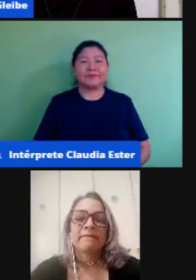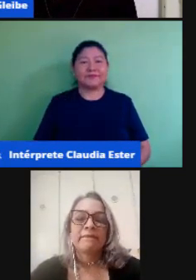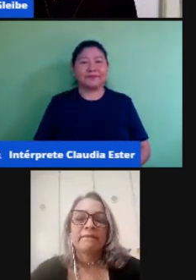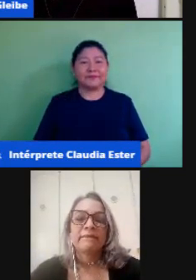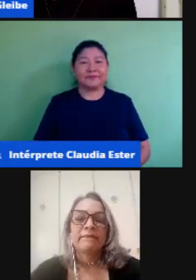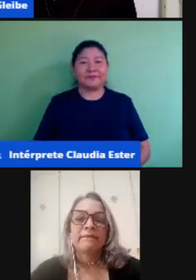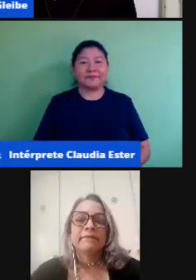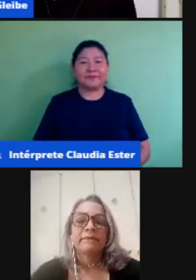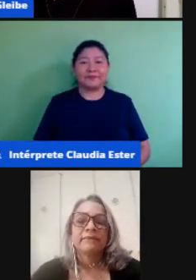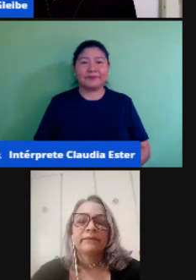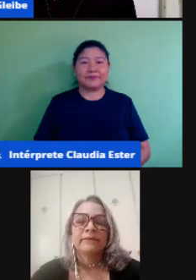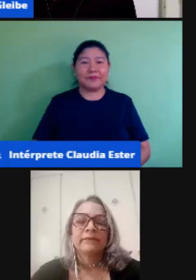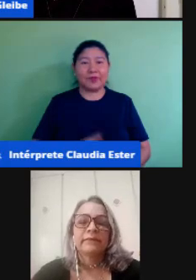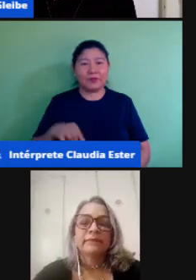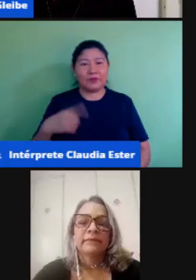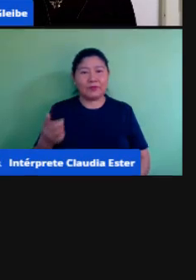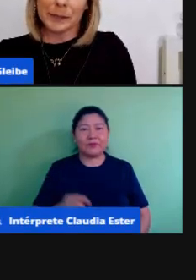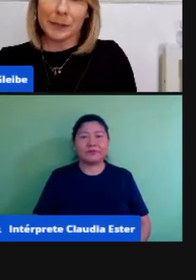Próximo.